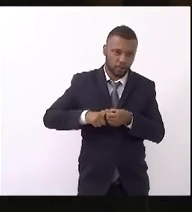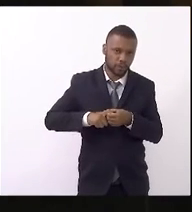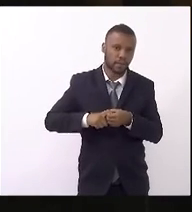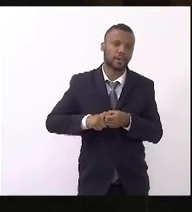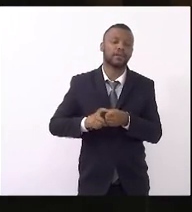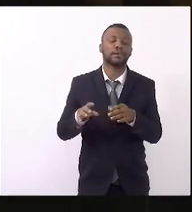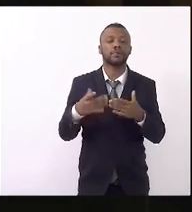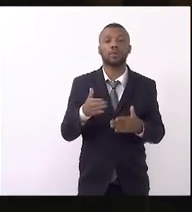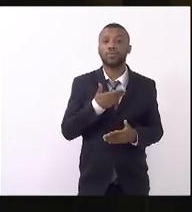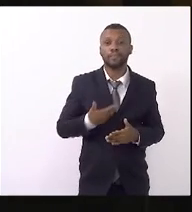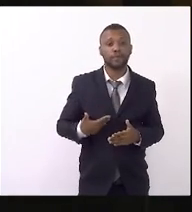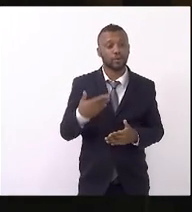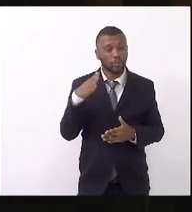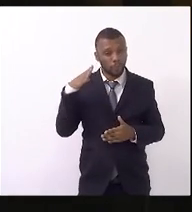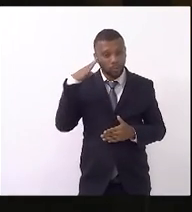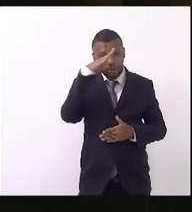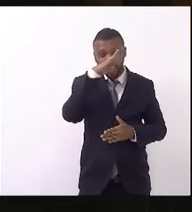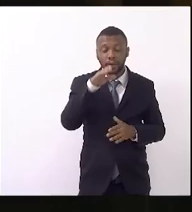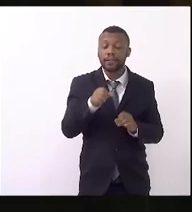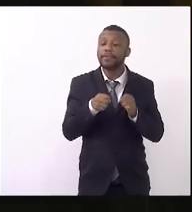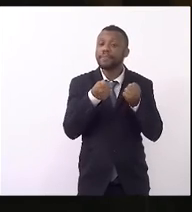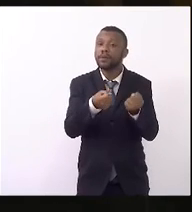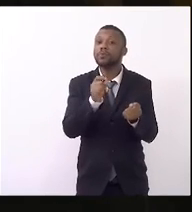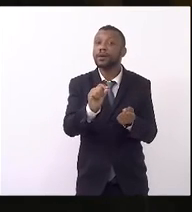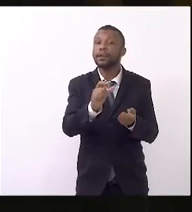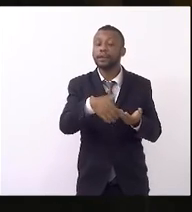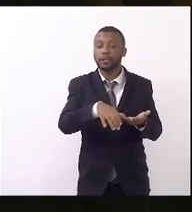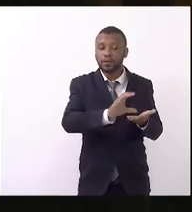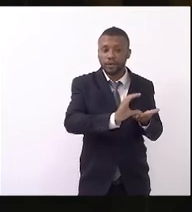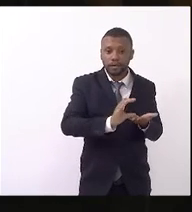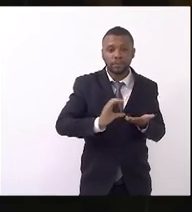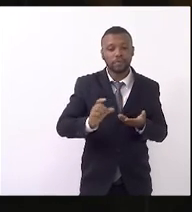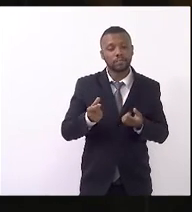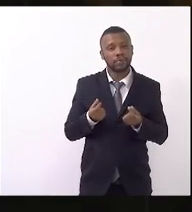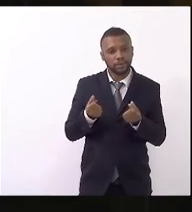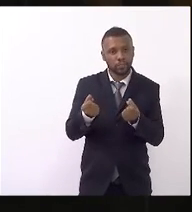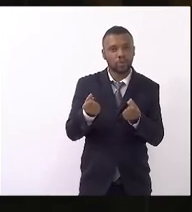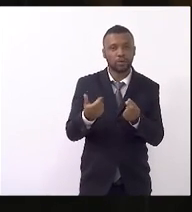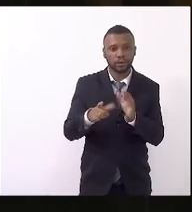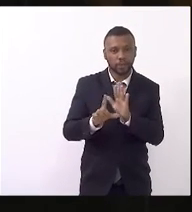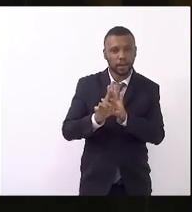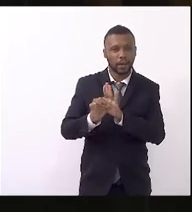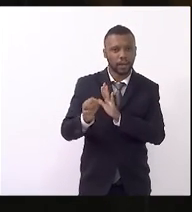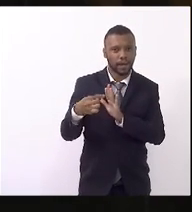o governo Bolsonaro defende o seguinte, que o recurso da lei,